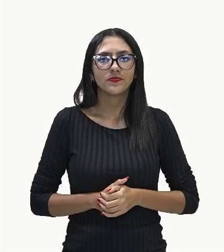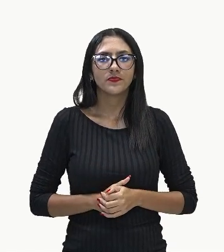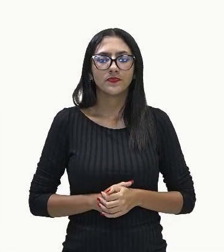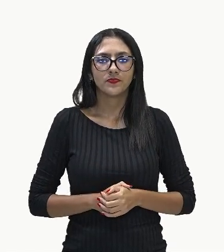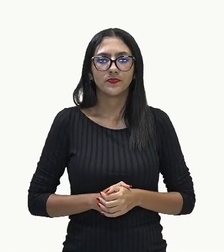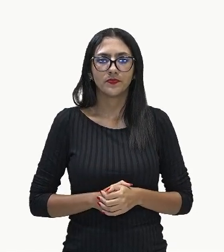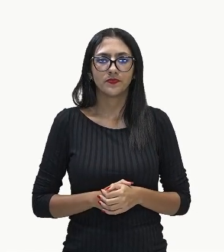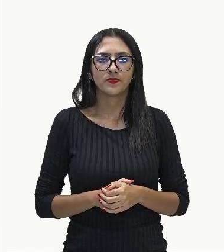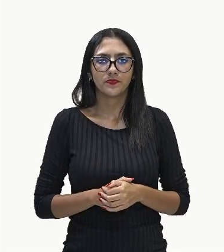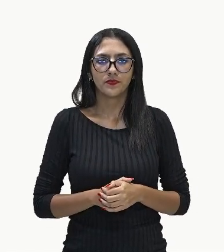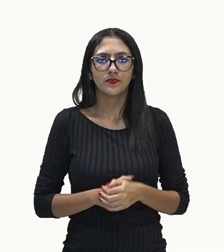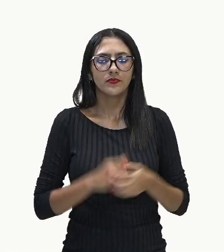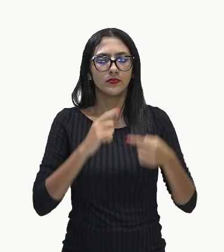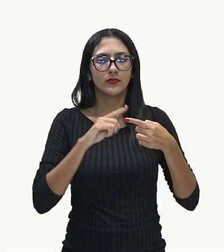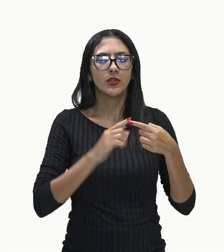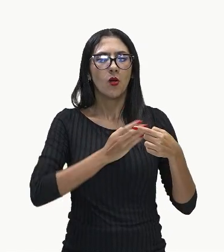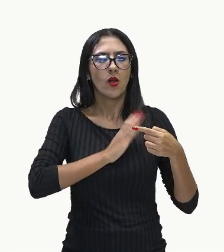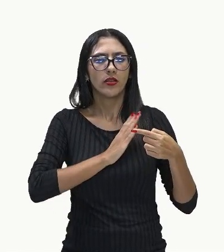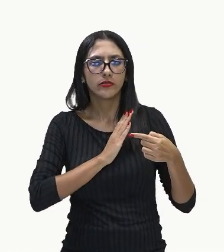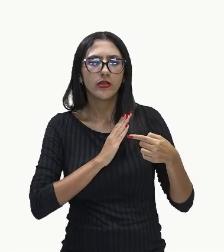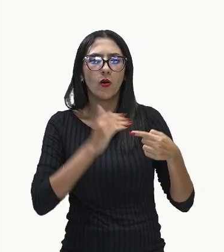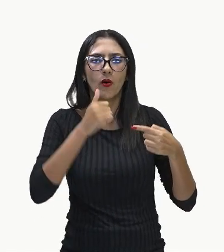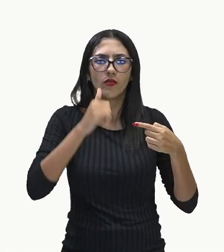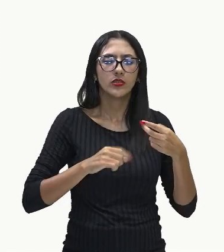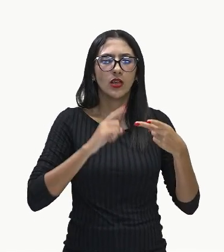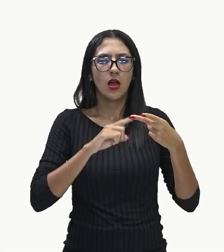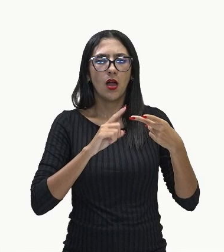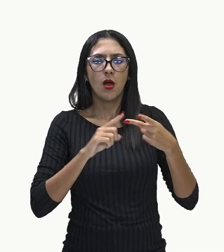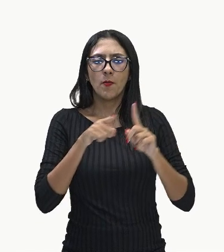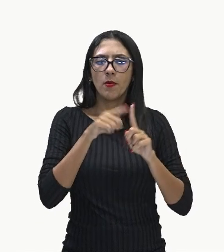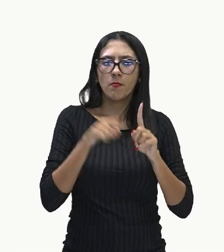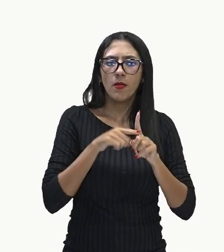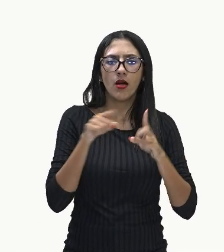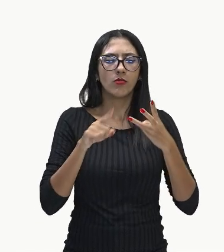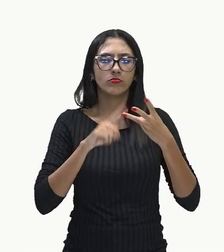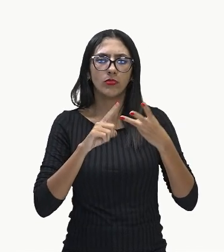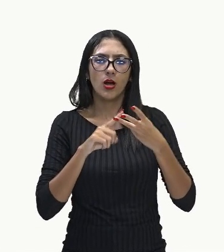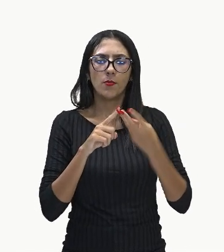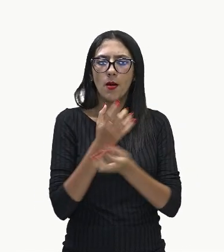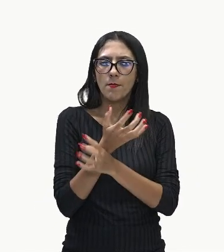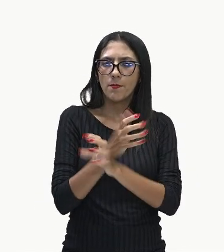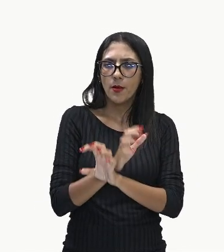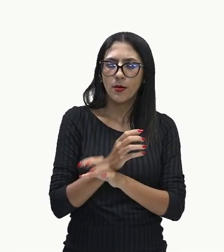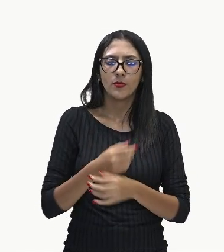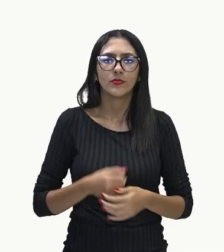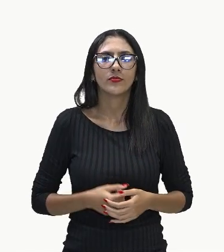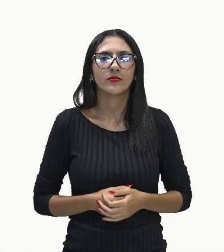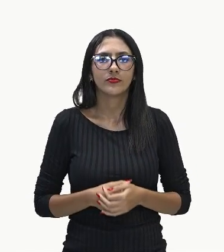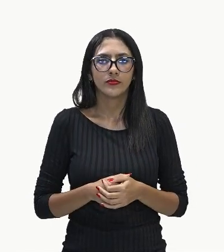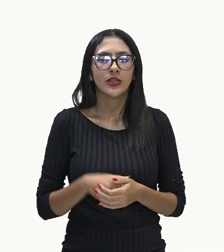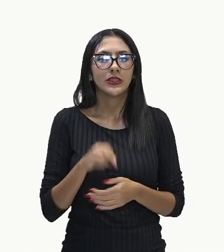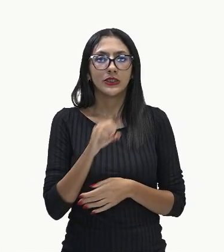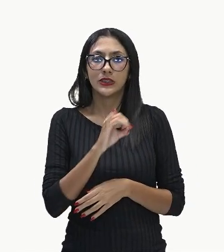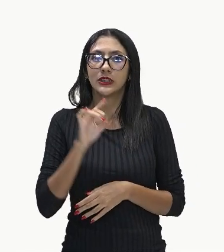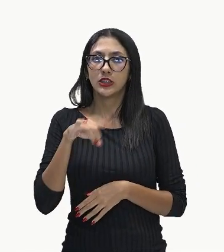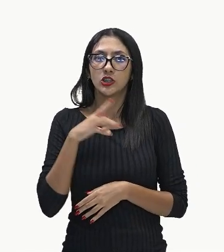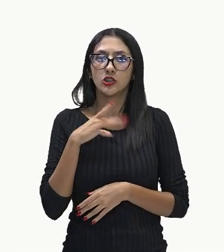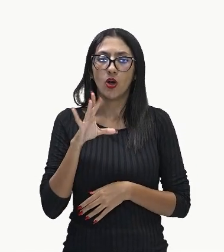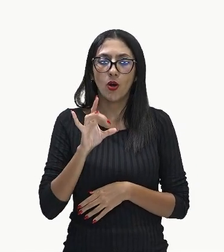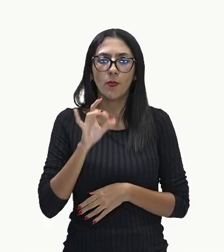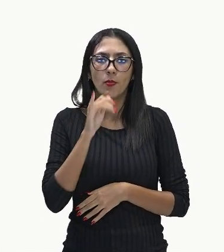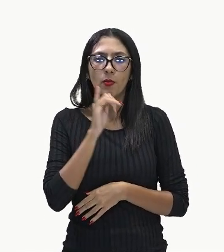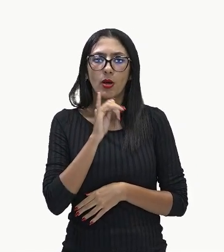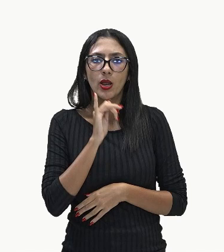Os três, cardiologia, obstetrícia e ortopedia. Então, o que é feito? Se serão selecionados 40, a gente tem que